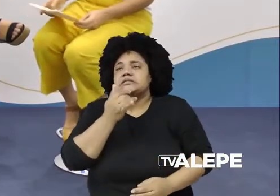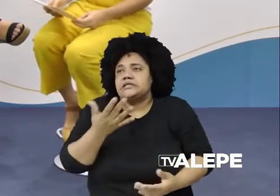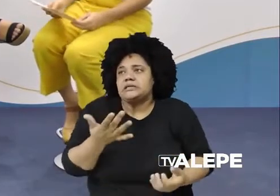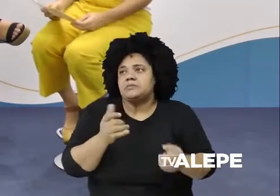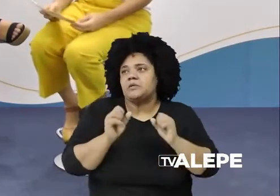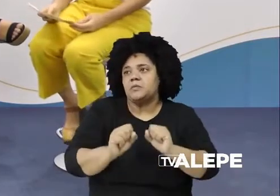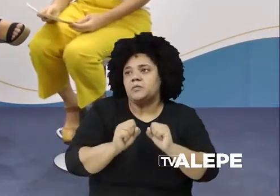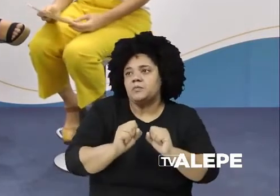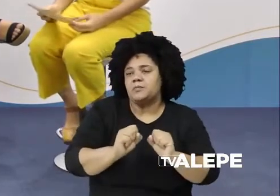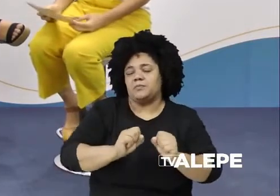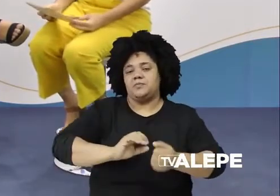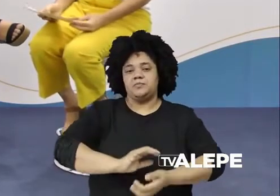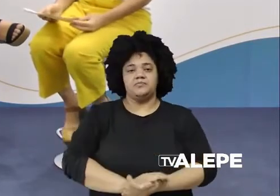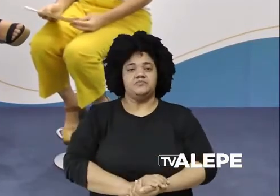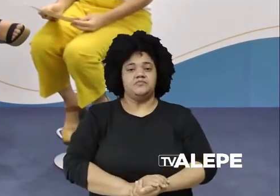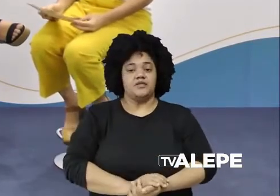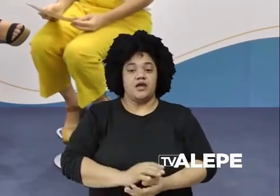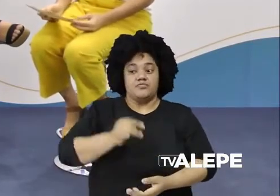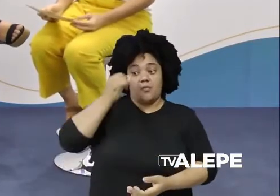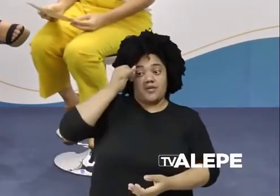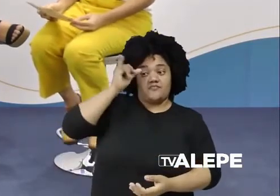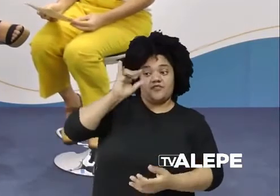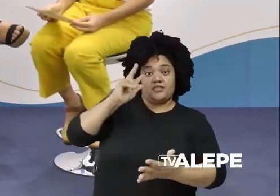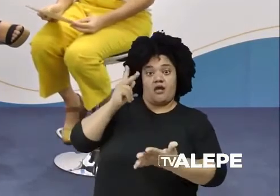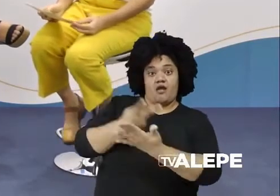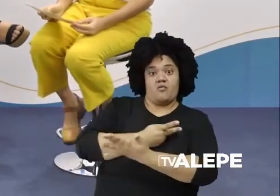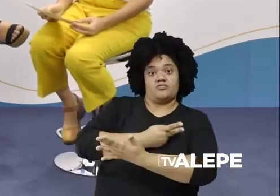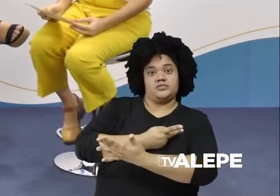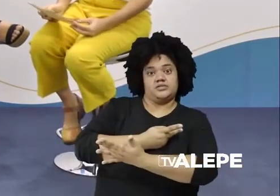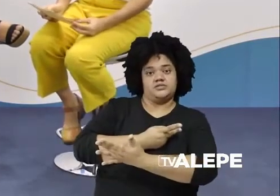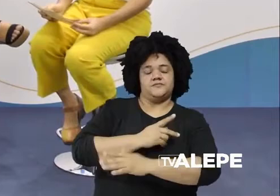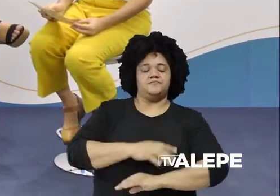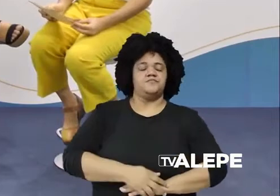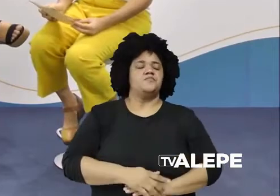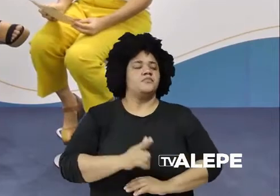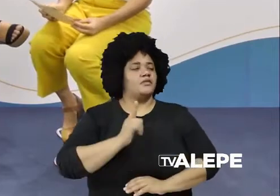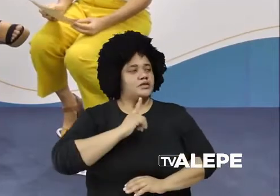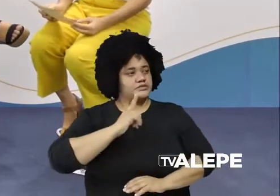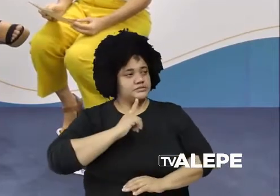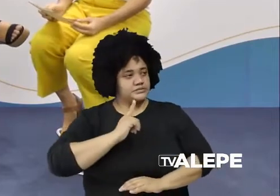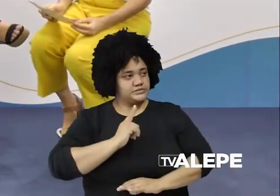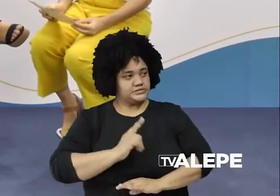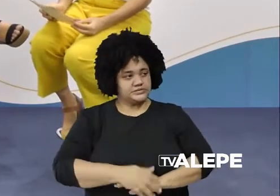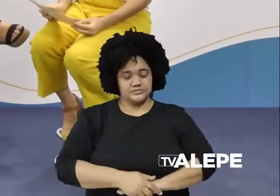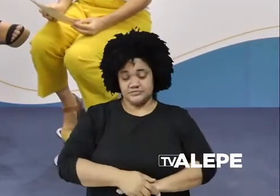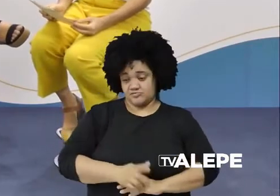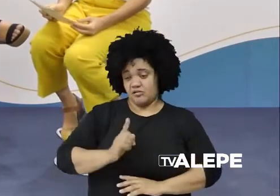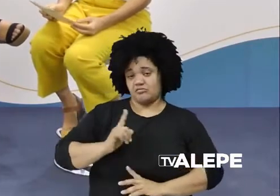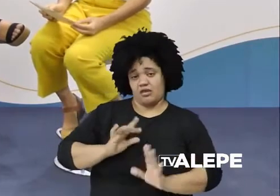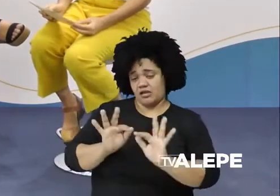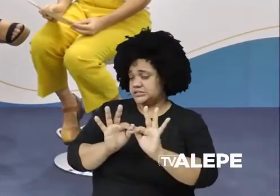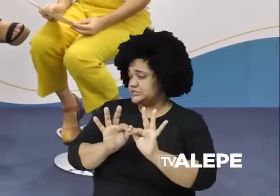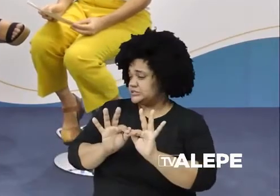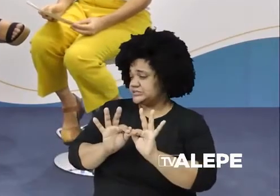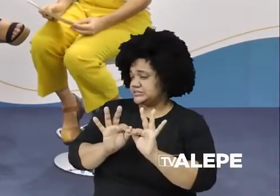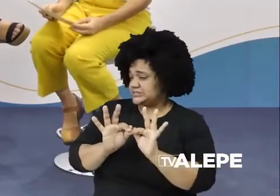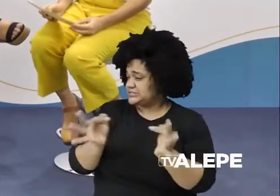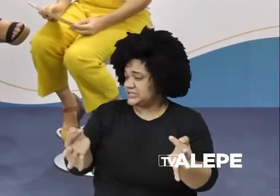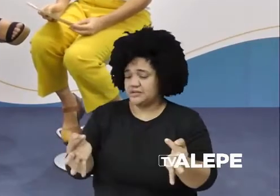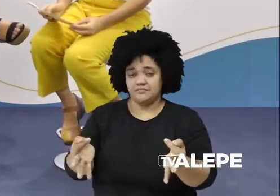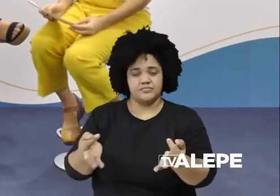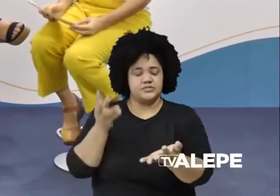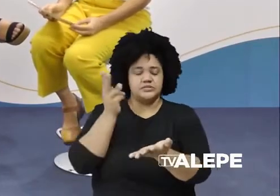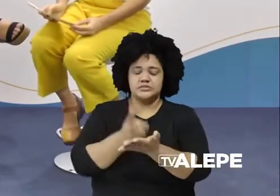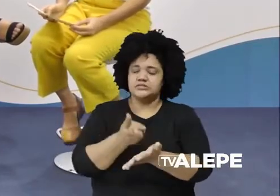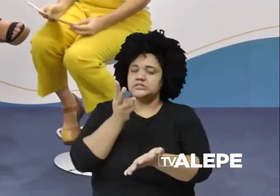que poderiam prevenir esses casos? Renata, tem uma situação muito simples e que a gente precisa